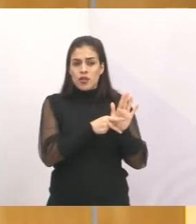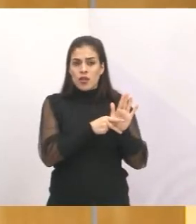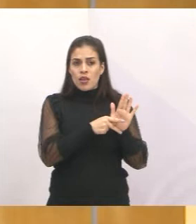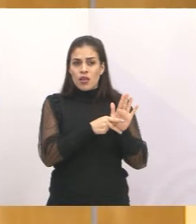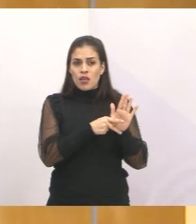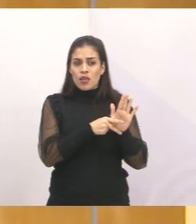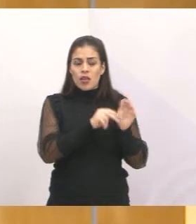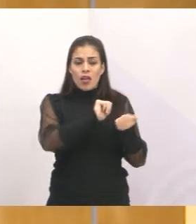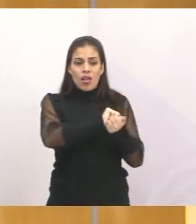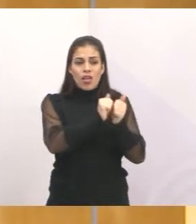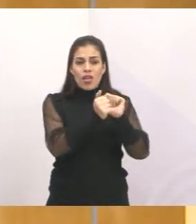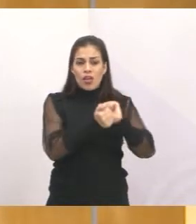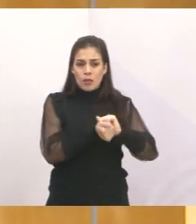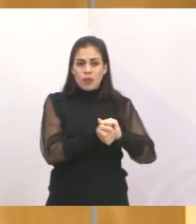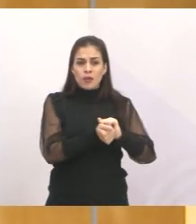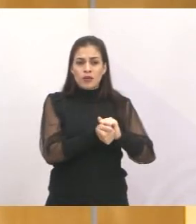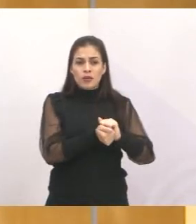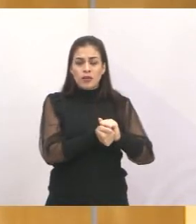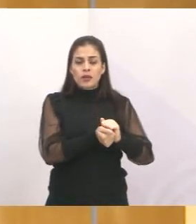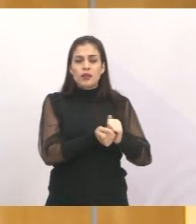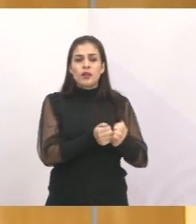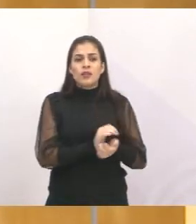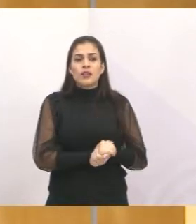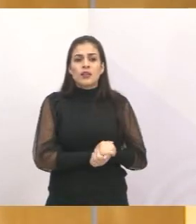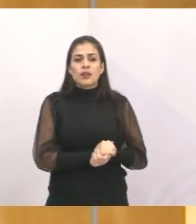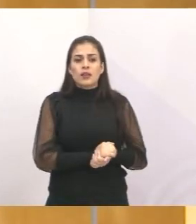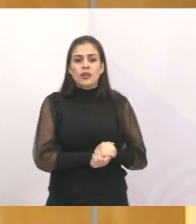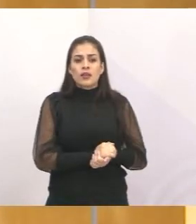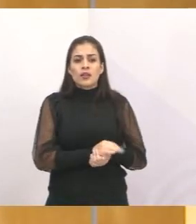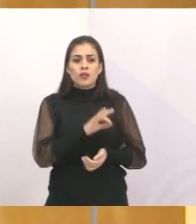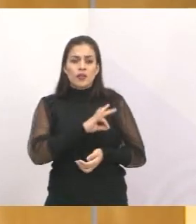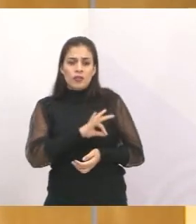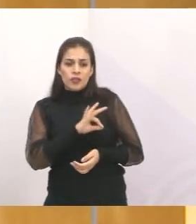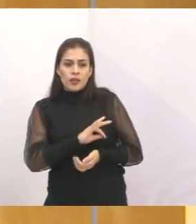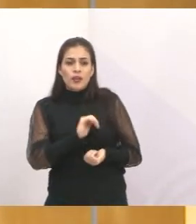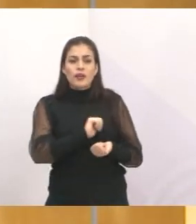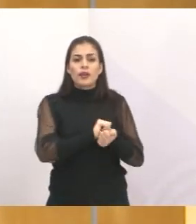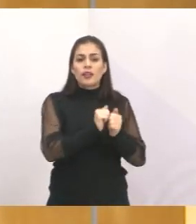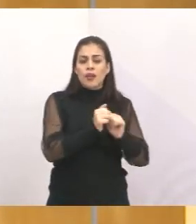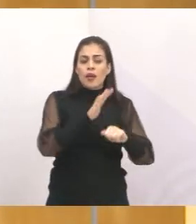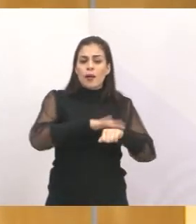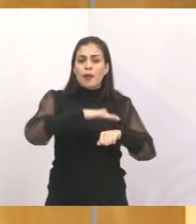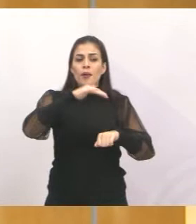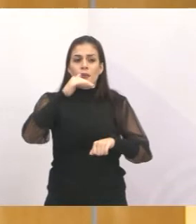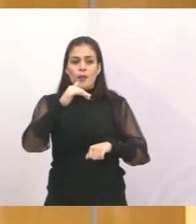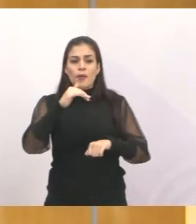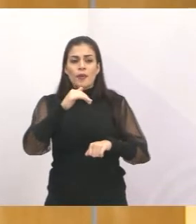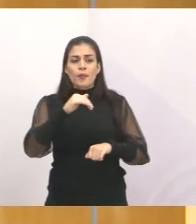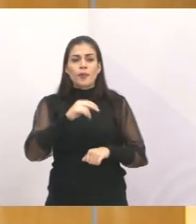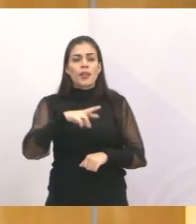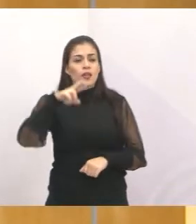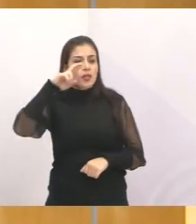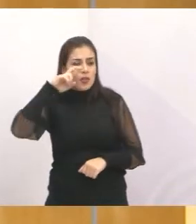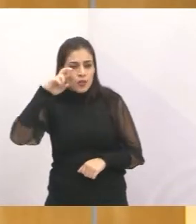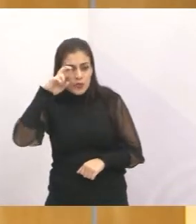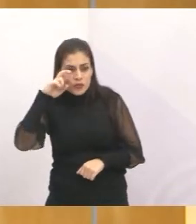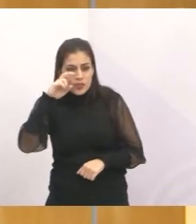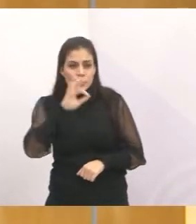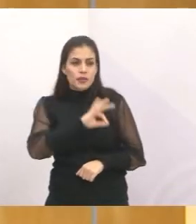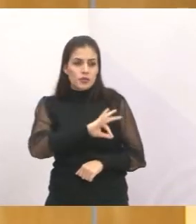referências, aumenta a referência do fiscal, tem um impacto econômico-financeiro, tem um estudo do impacto